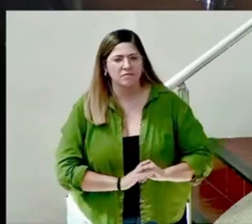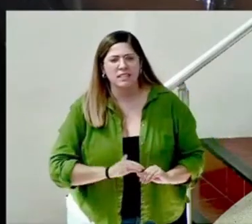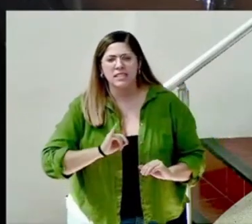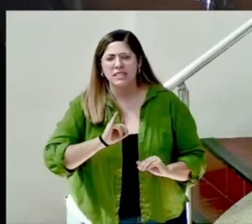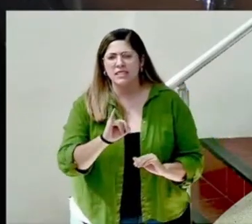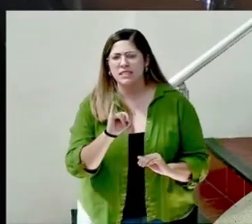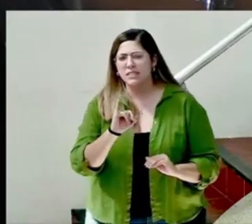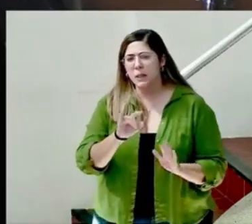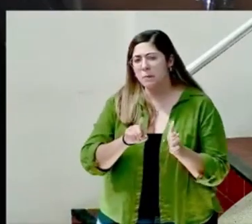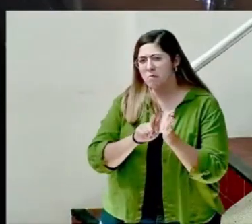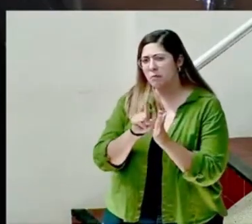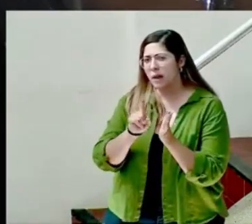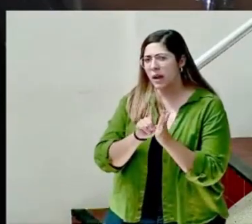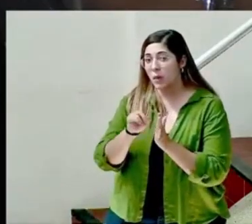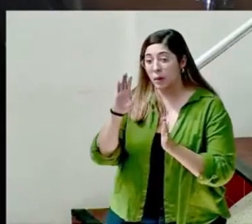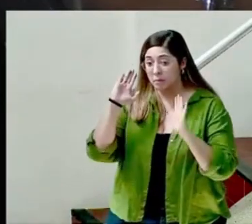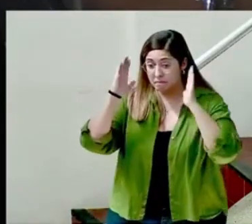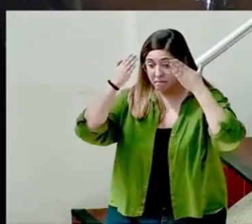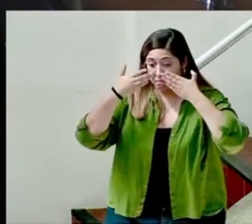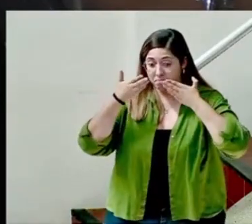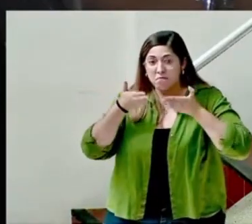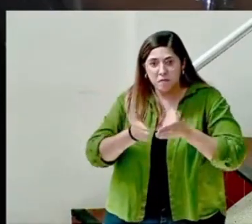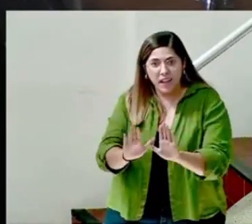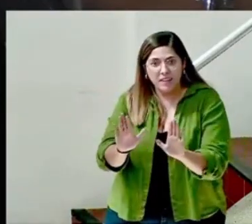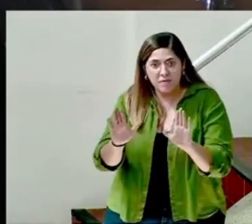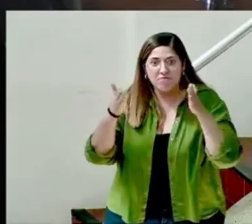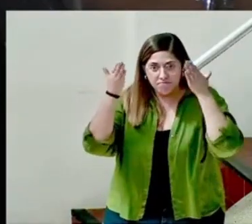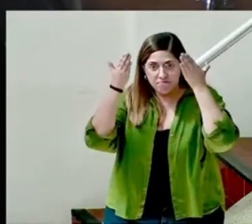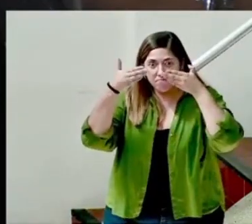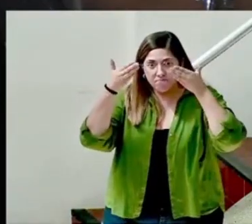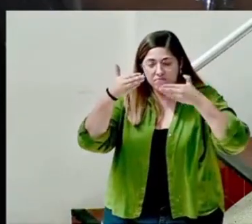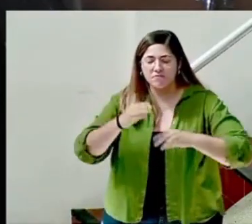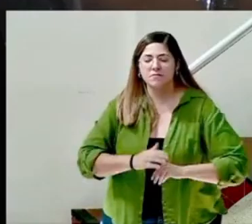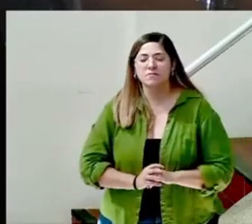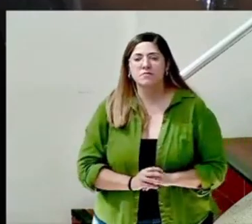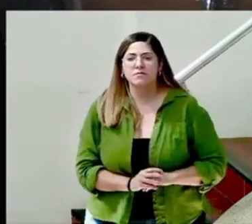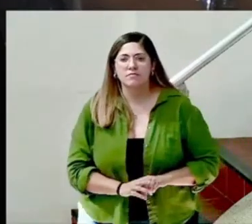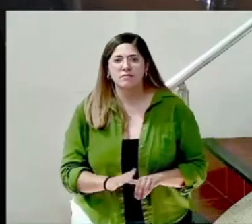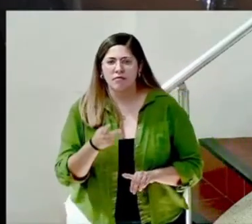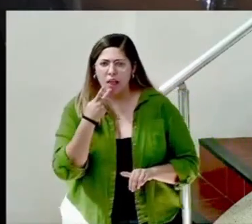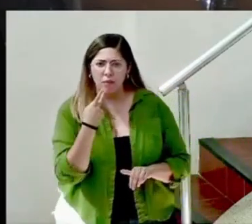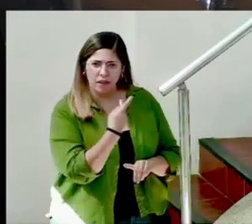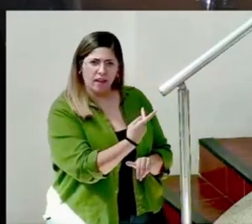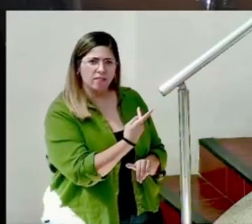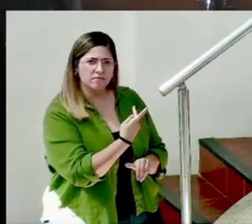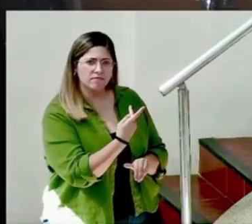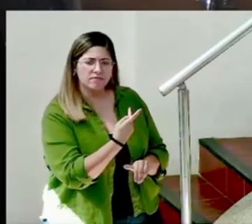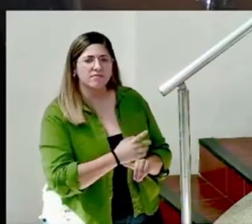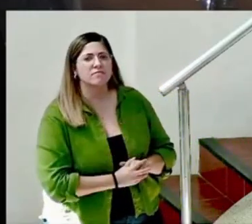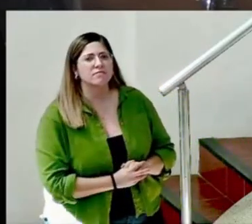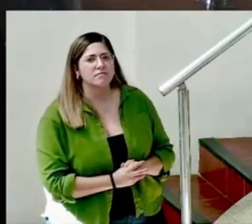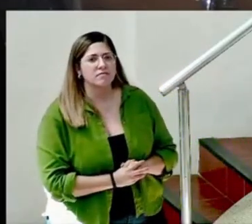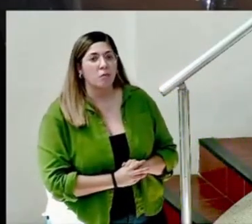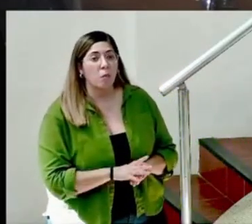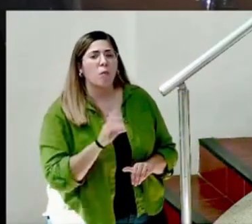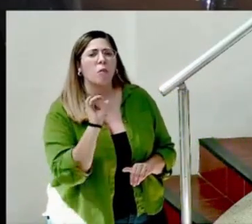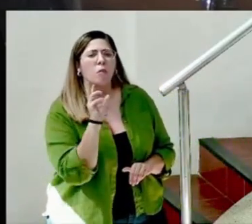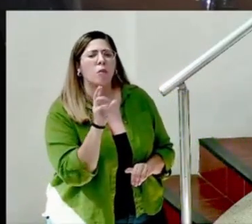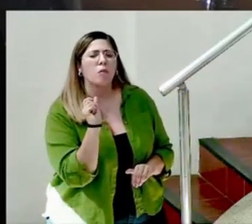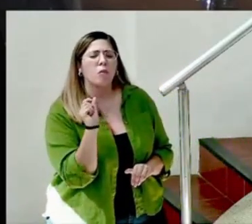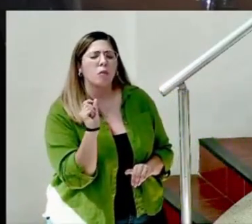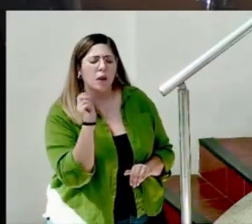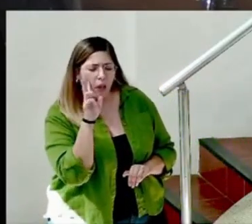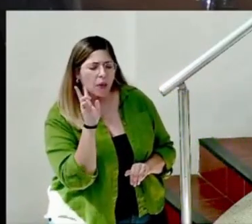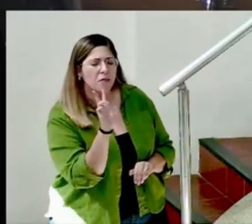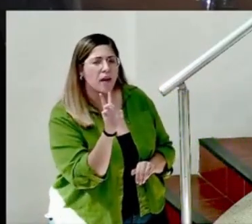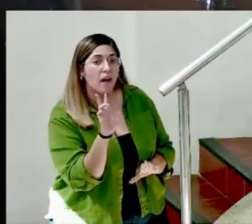perguntá-la, talvez aquele cego de nascença, vai dizer que o que ela vê é